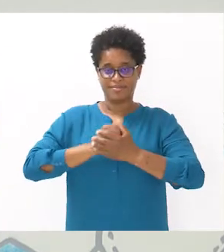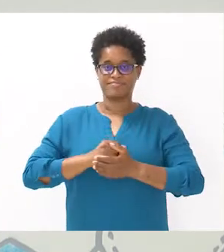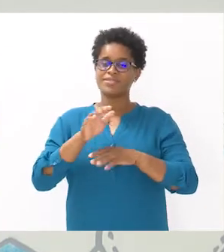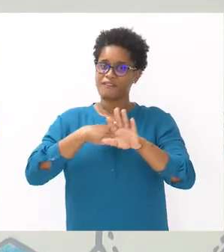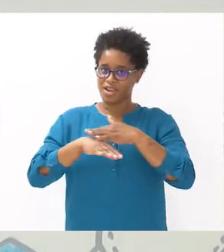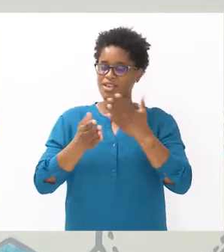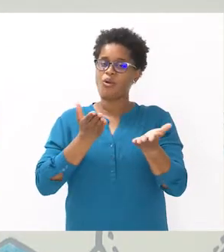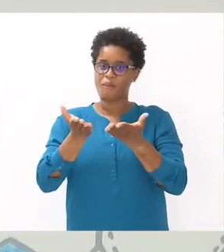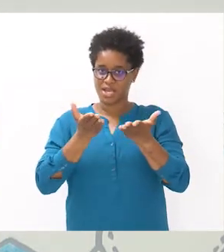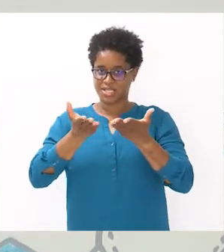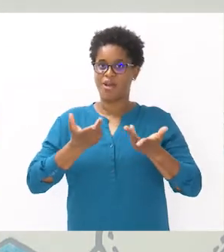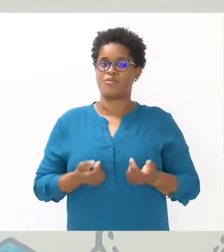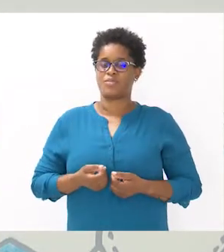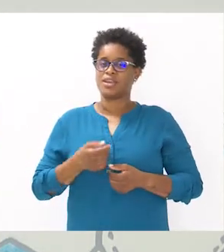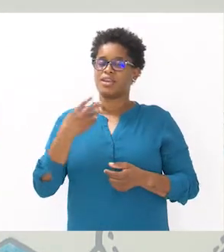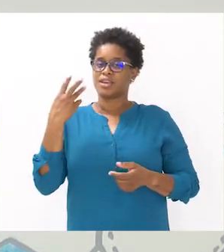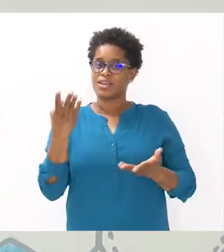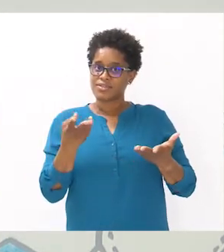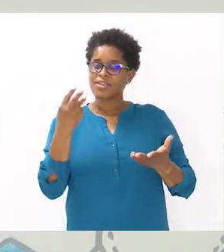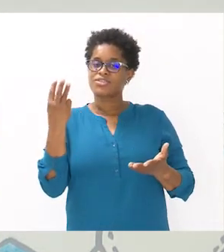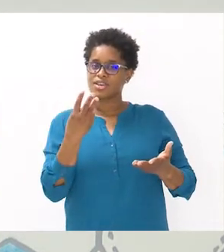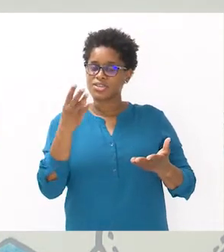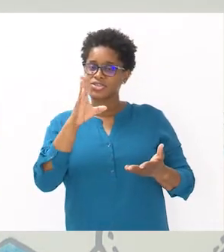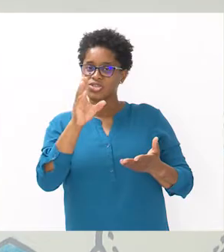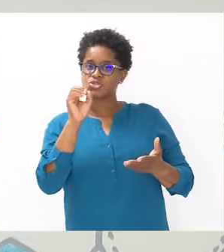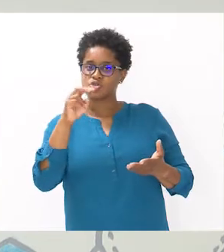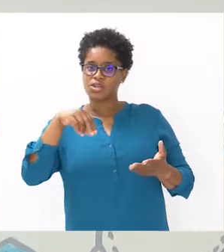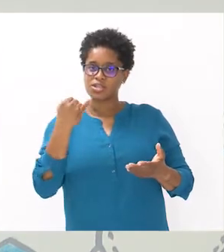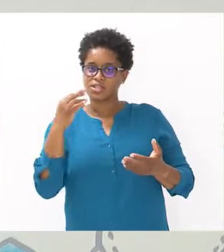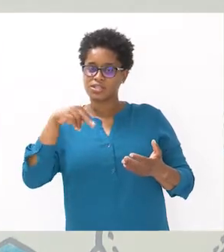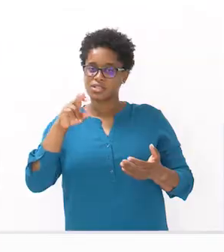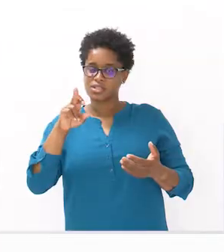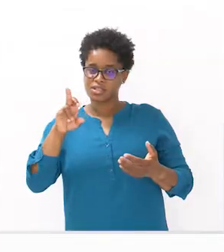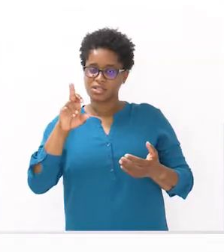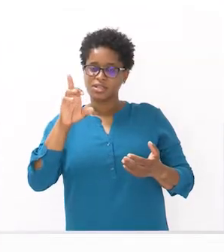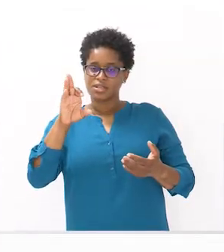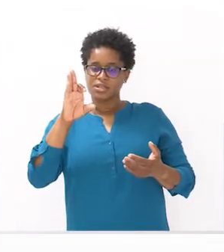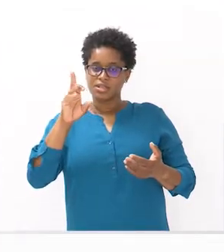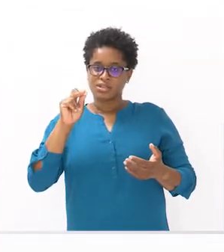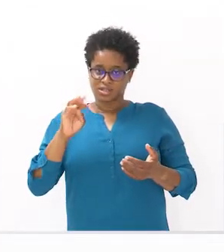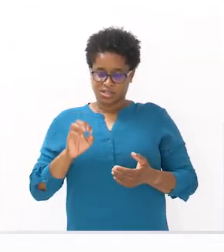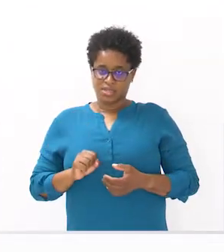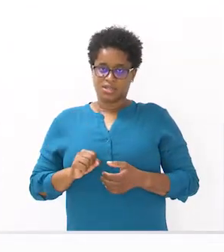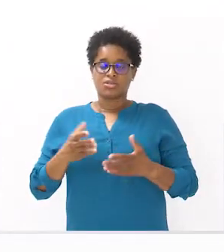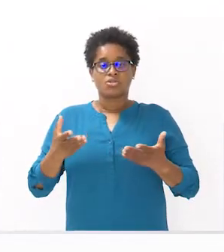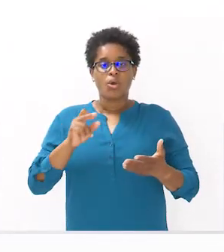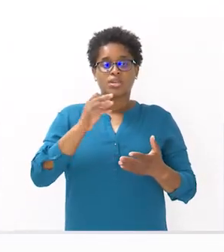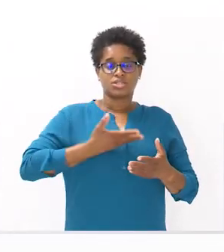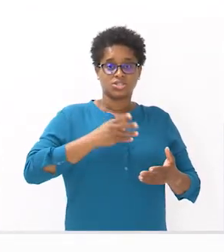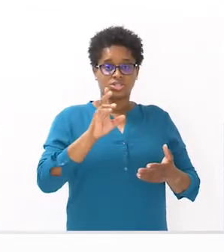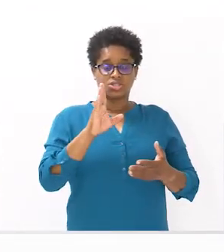a comparação entre as Joaninhas. Por isso, os